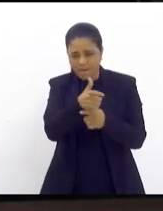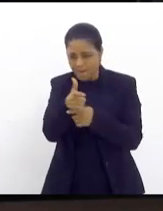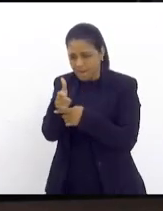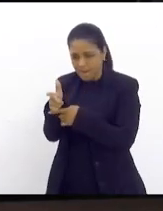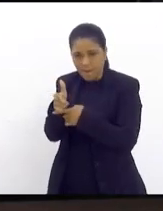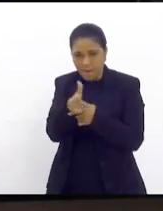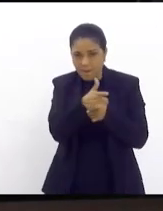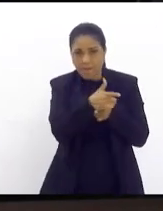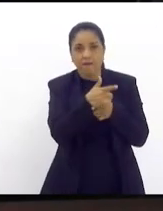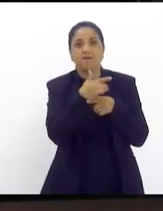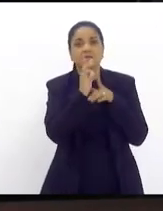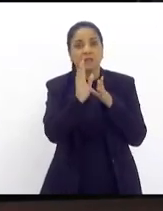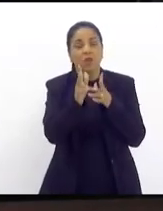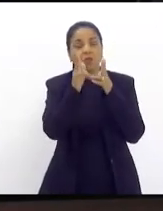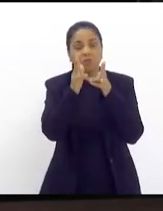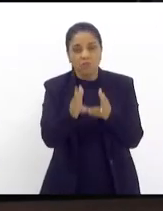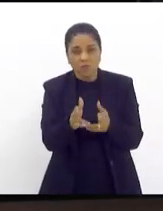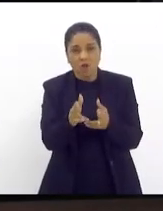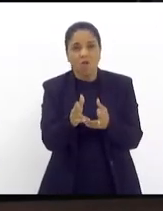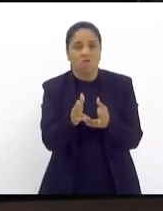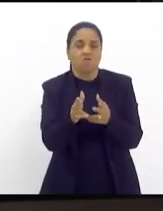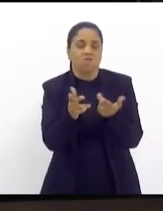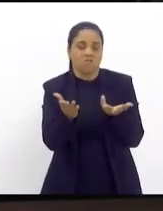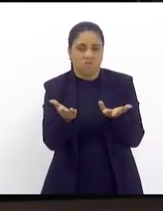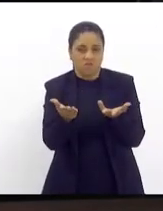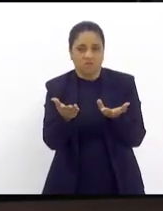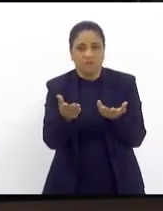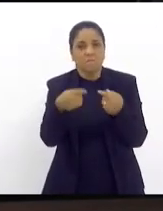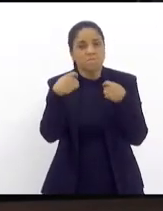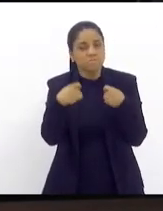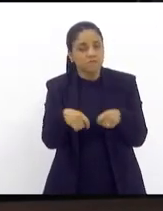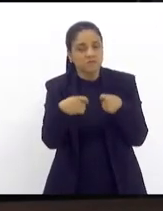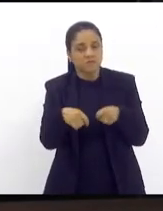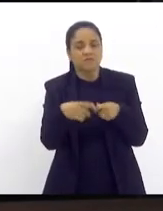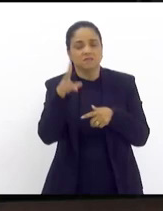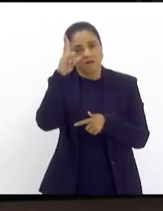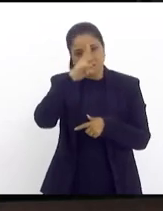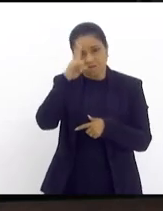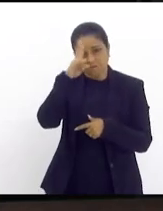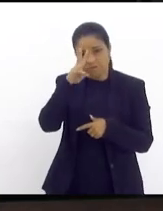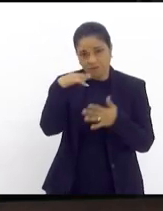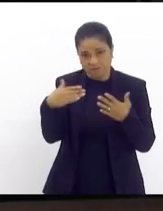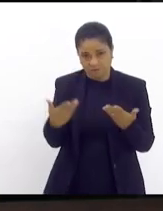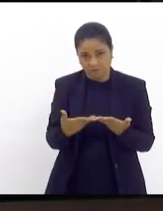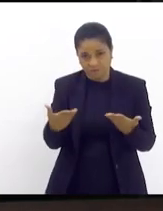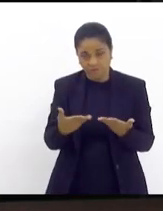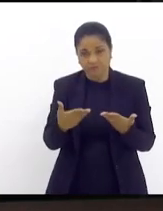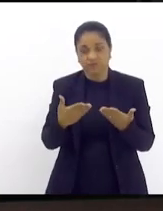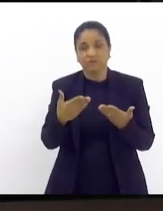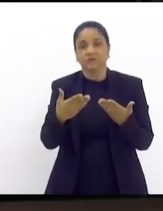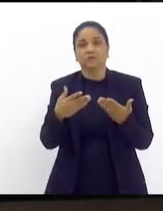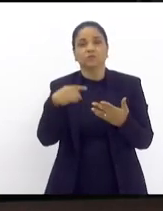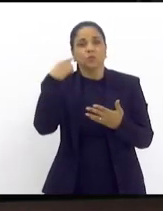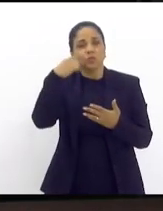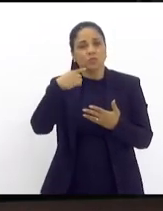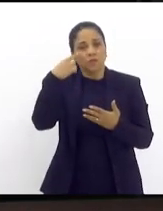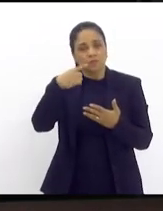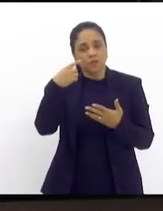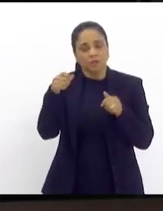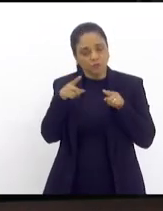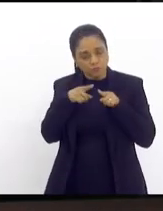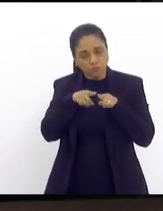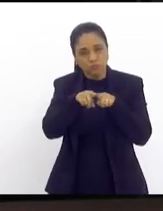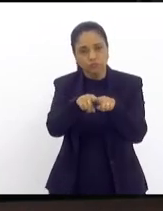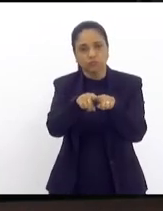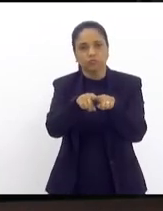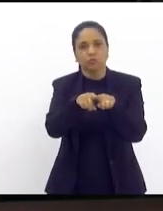então a gente precisa e por isso até bom lembrar aqui enquanto teria com deputado Júlio ló